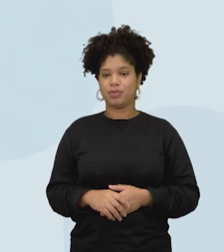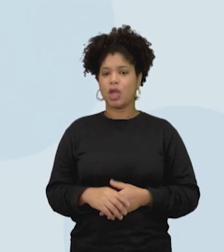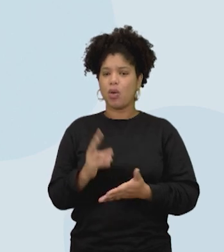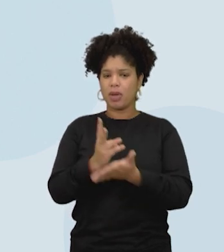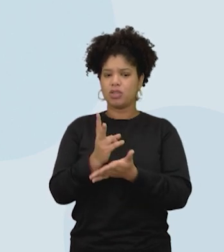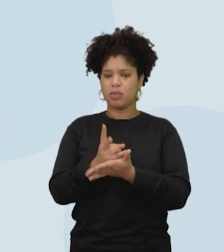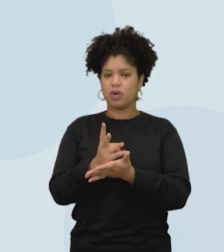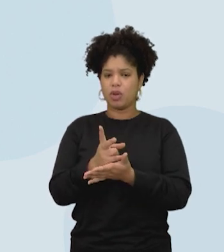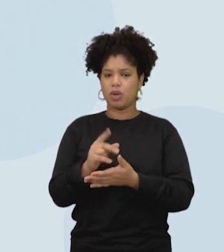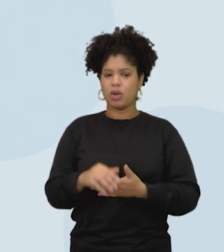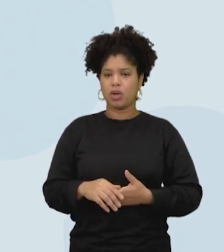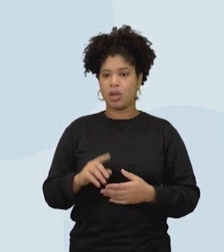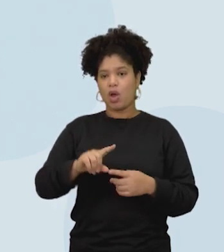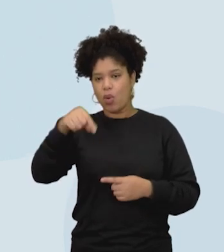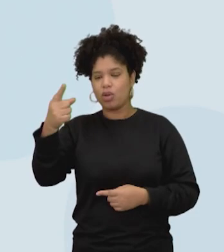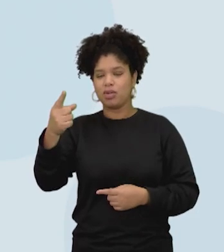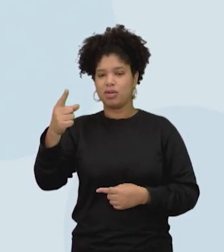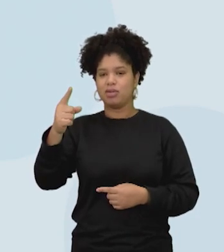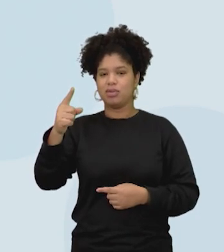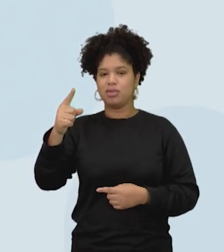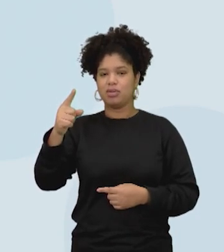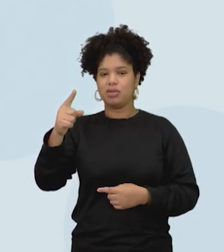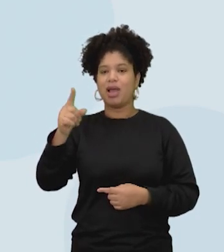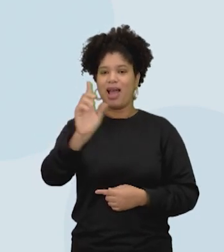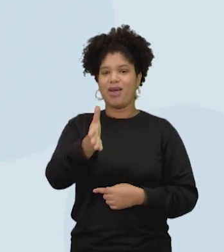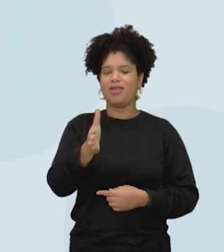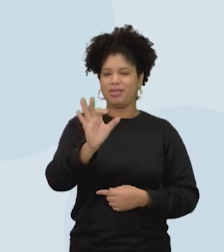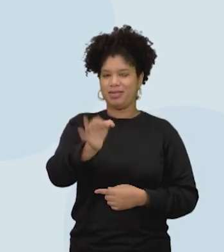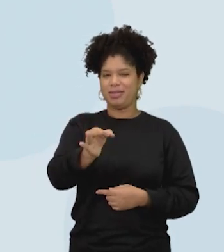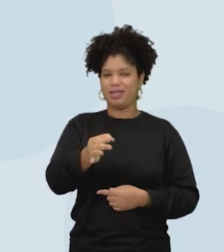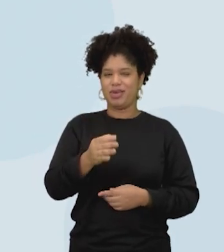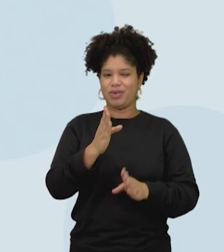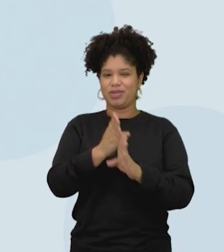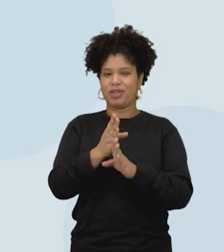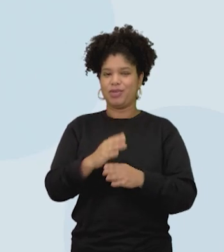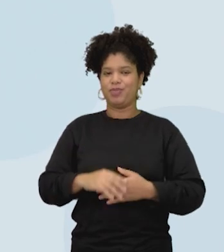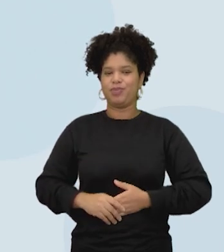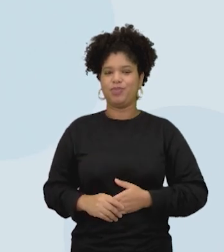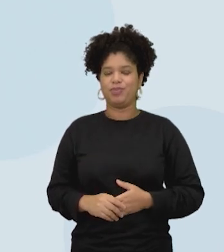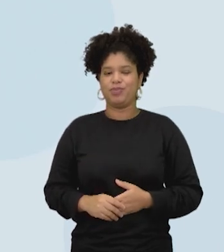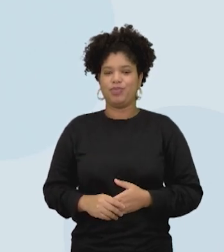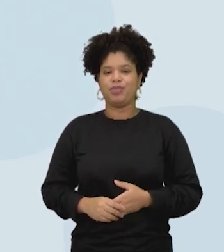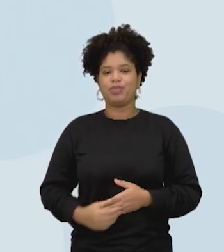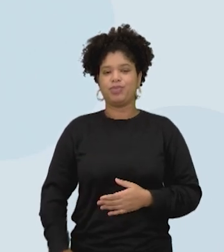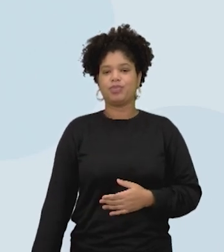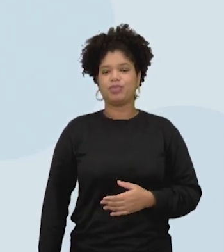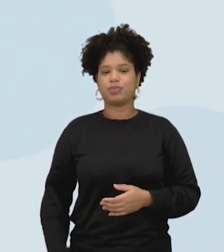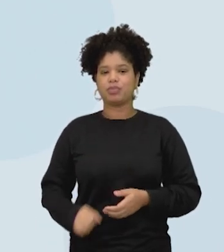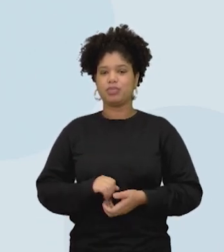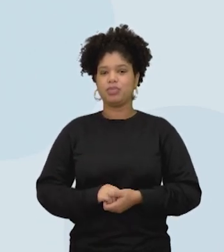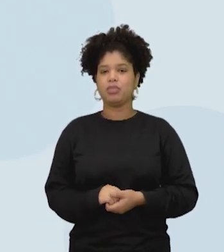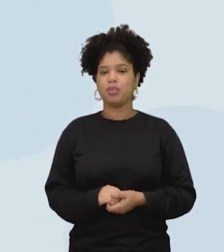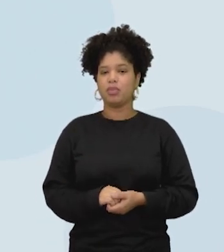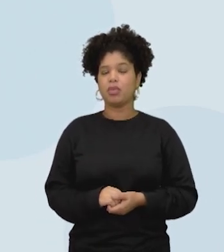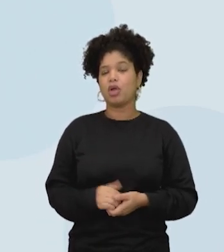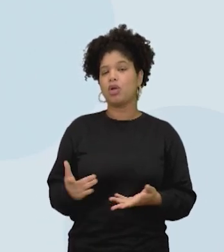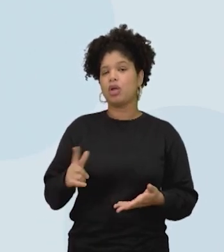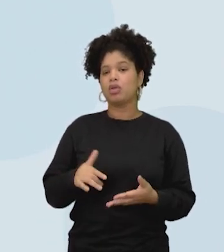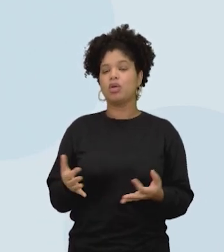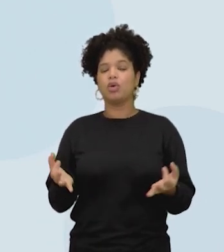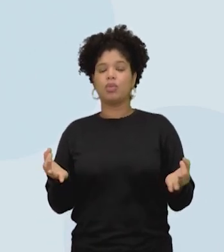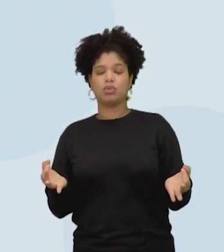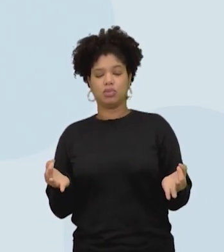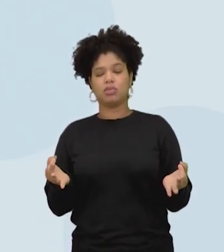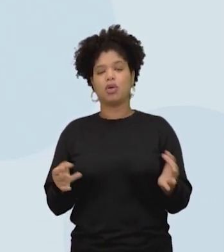mesmo, né? Mas eu quero ir para outro. Vamos lá. Aqui, então, neste. Não, vamos lá que já lemos esse. Vamos lá. Budismo moderno de Augusto